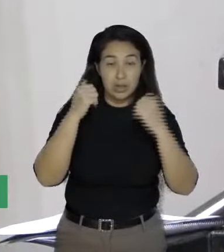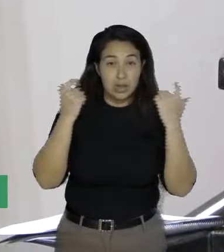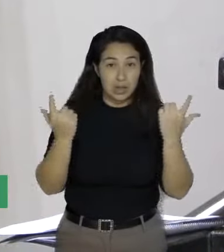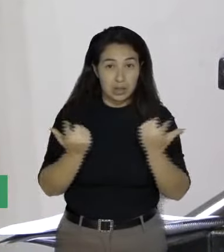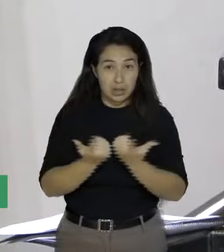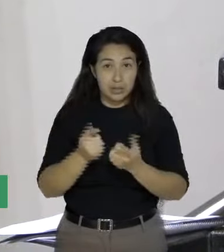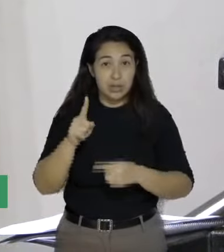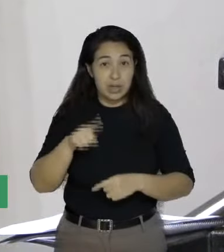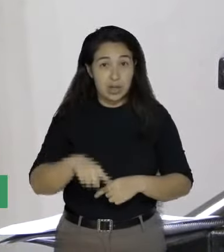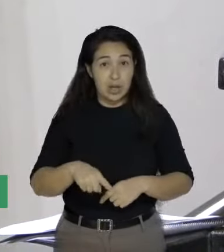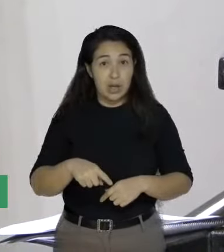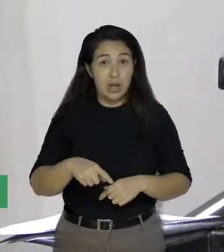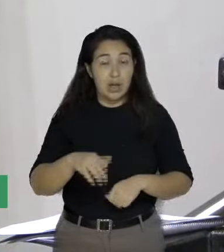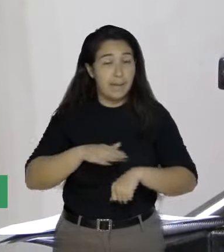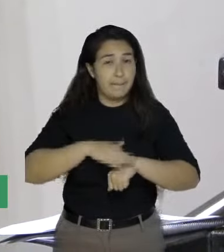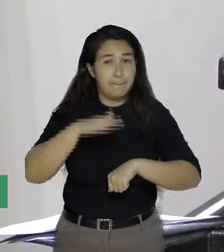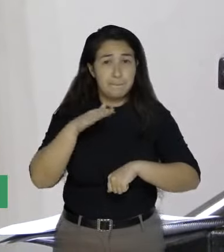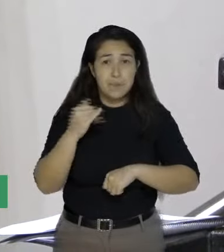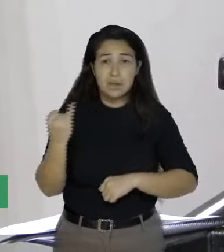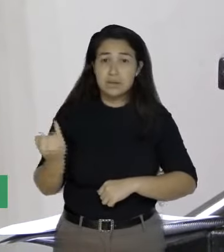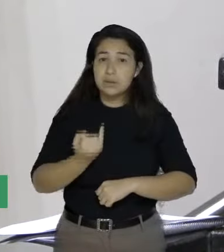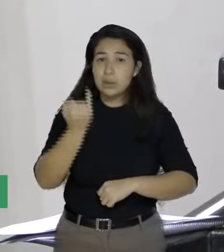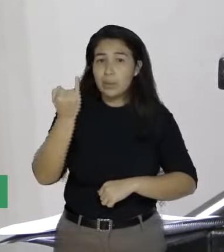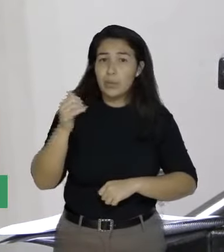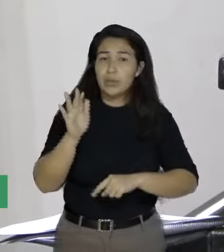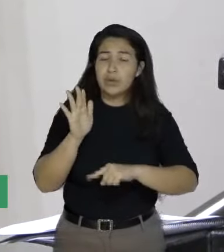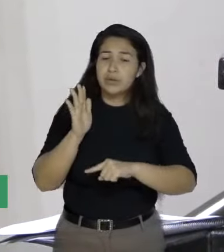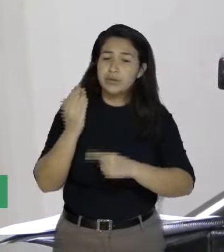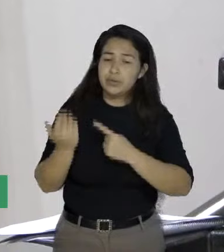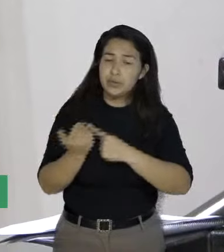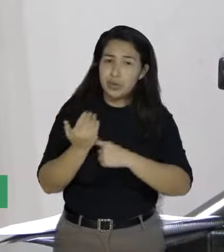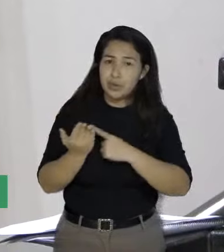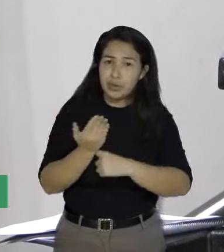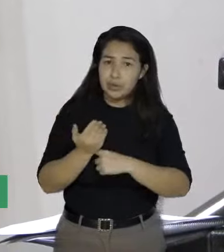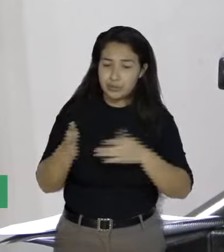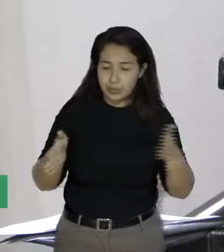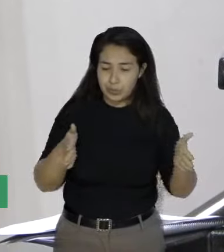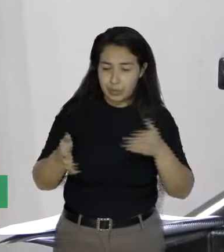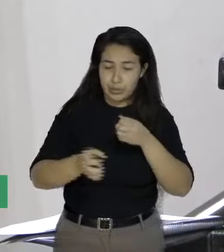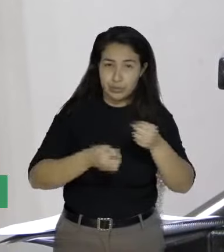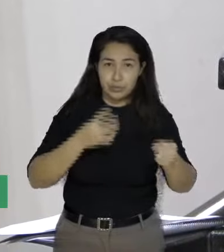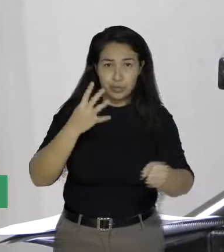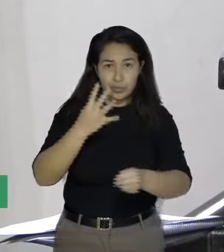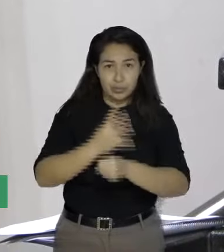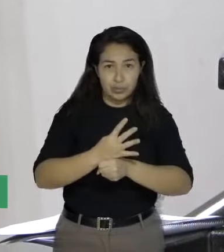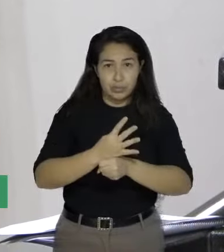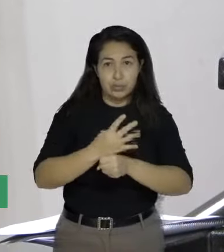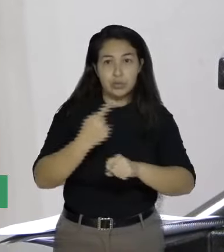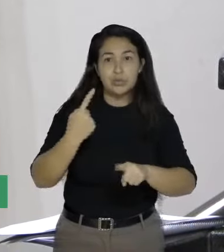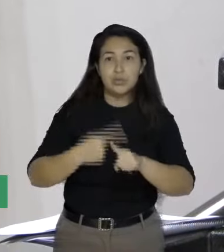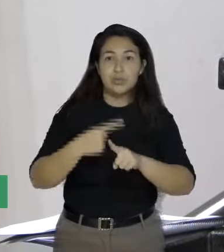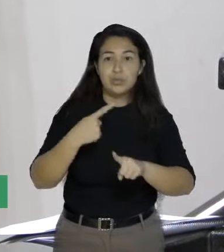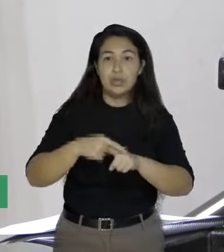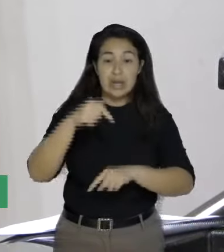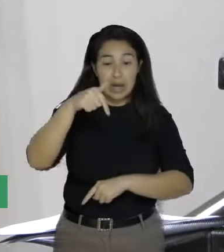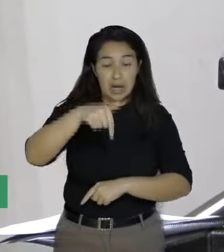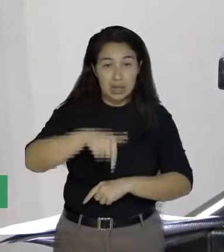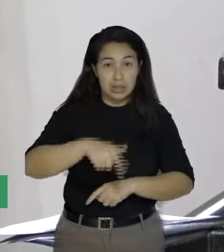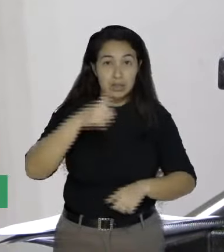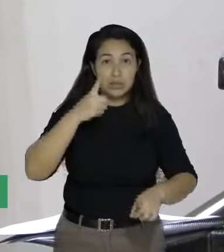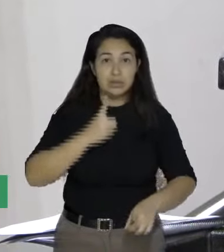um dos parceiros mais importantes da nossa instituição nesses quatro anos Doutor Fábio porque foi aqui que nós